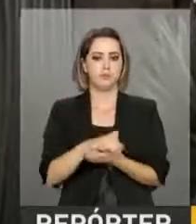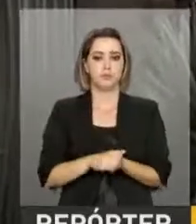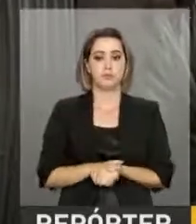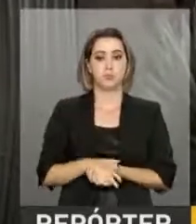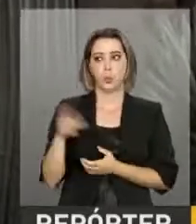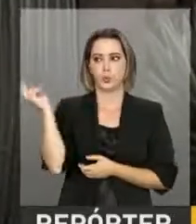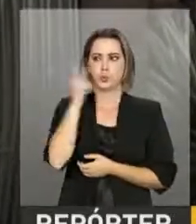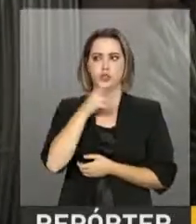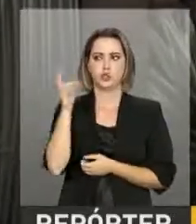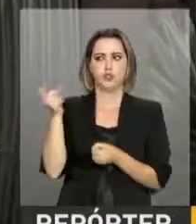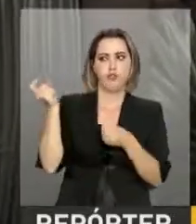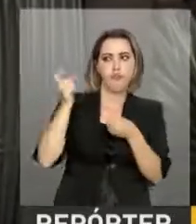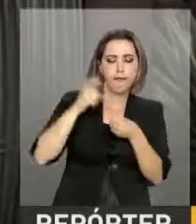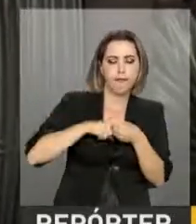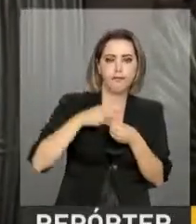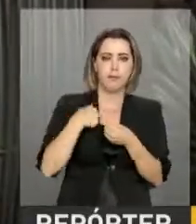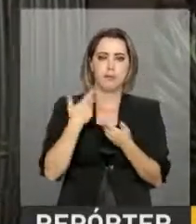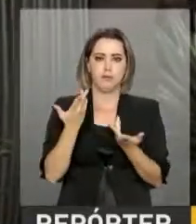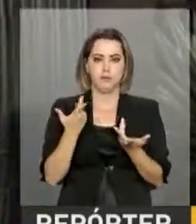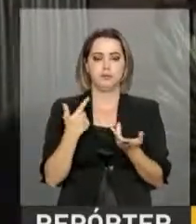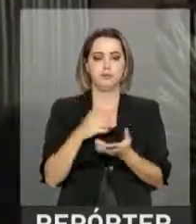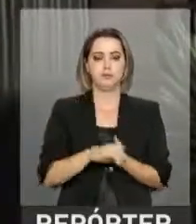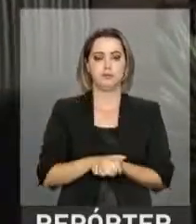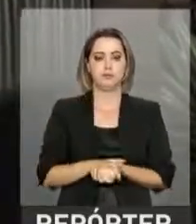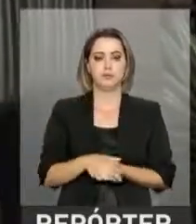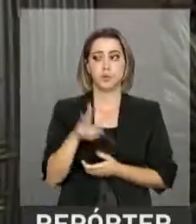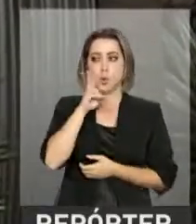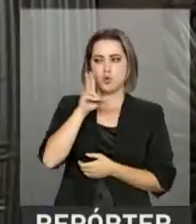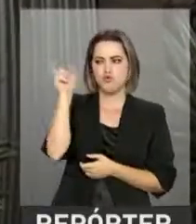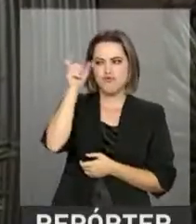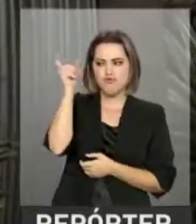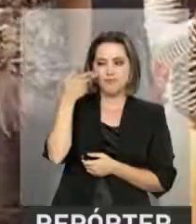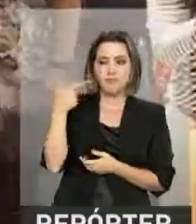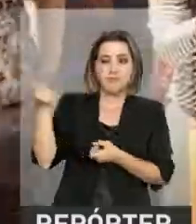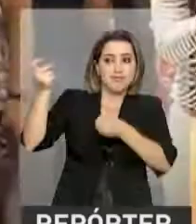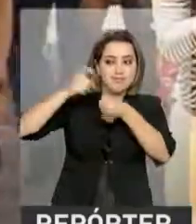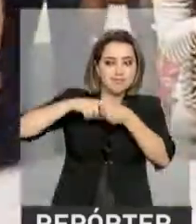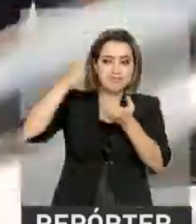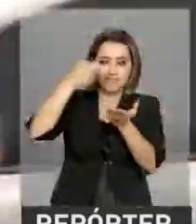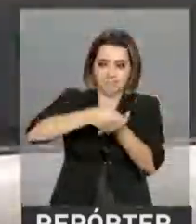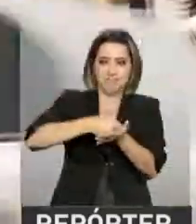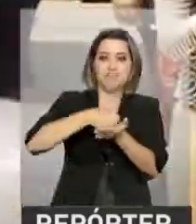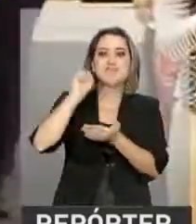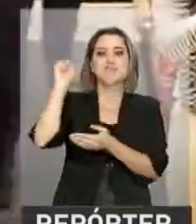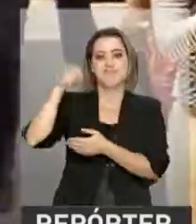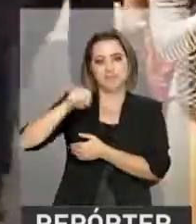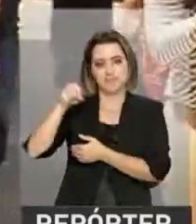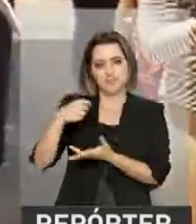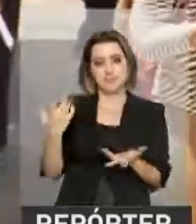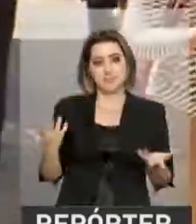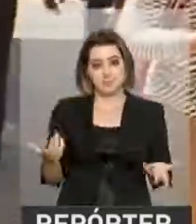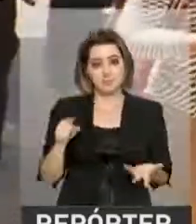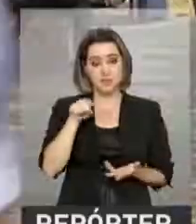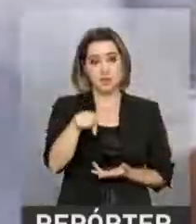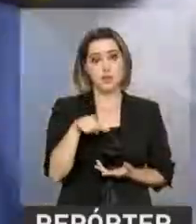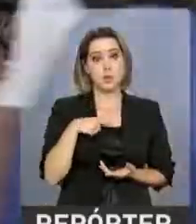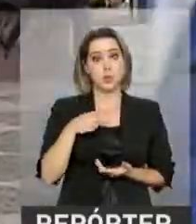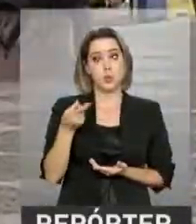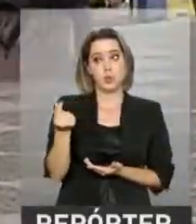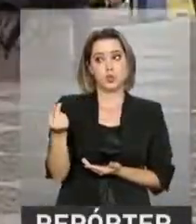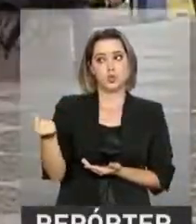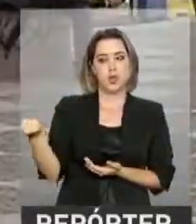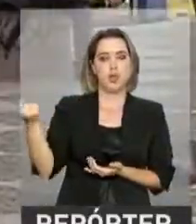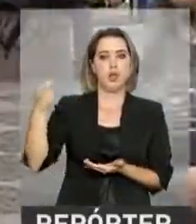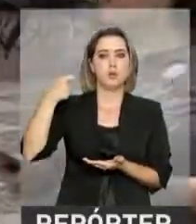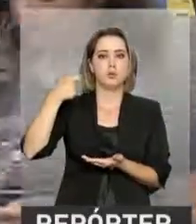né, que foi retido na época que eu recebi. Está de olho na restituição, então? Com certeza. O dinheiro da restituição do imposto de renda é bem-vindo para